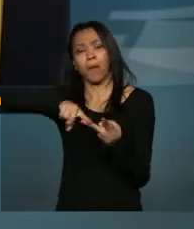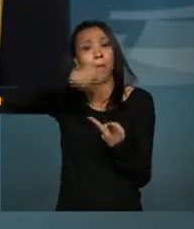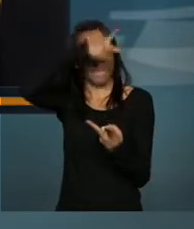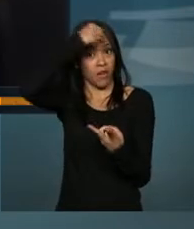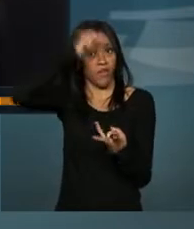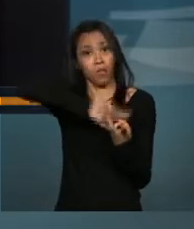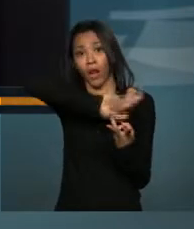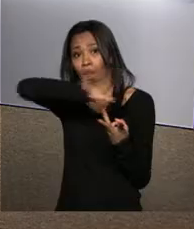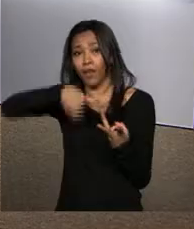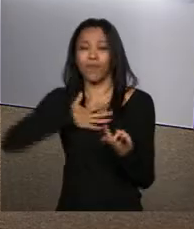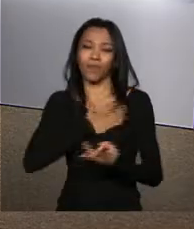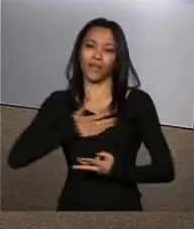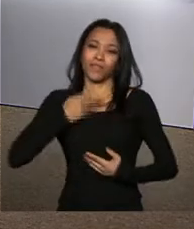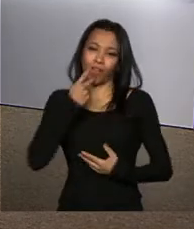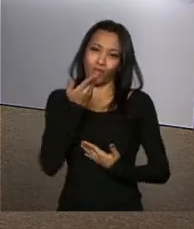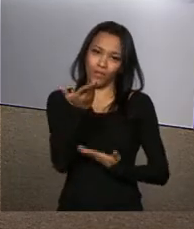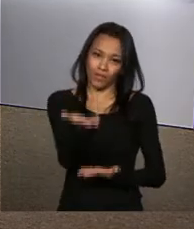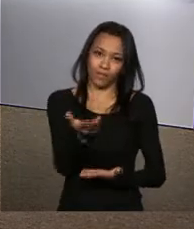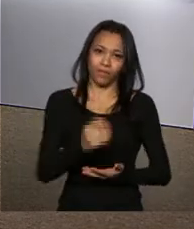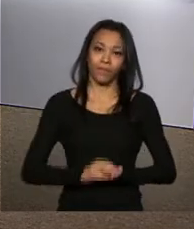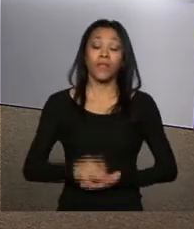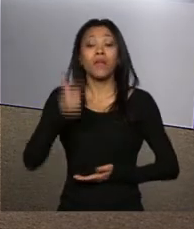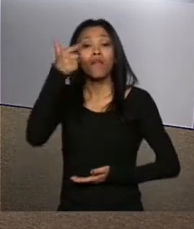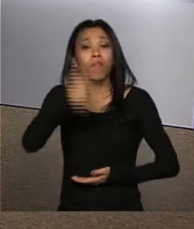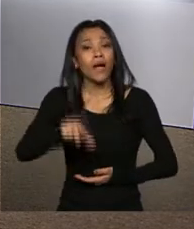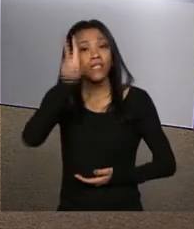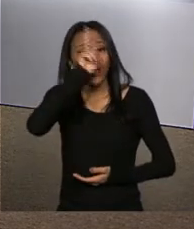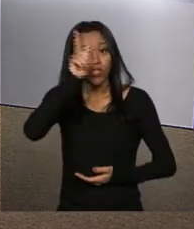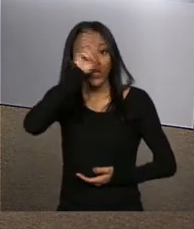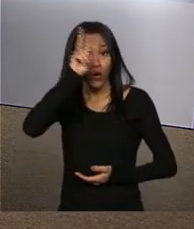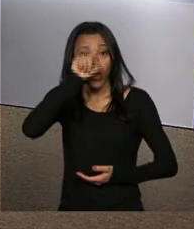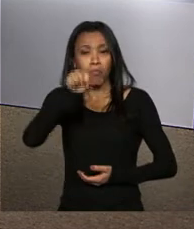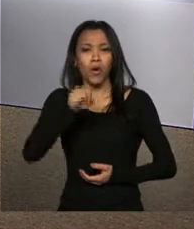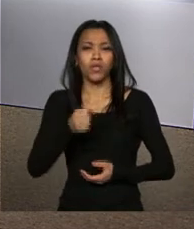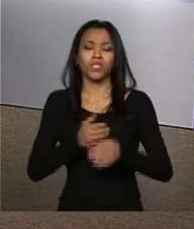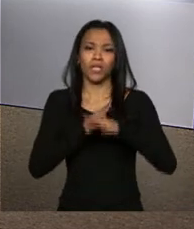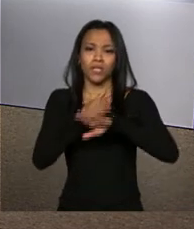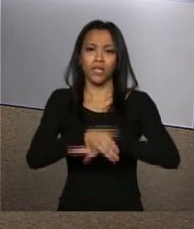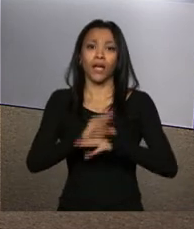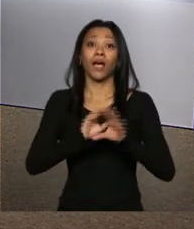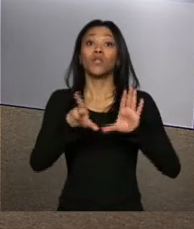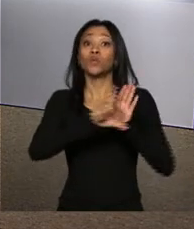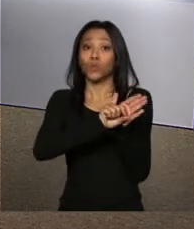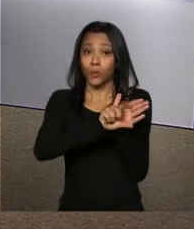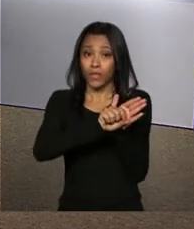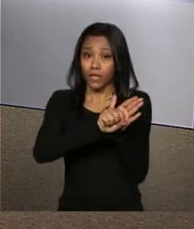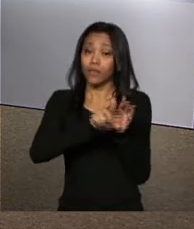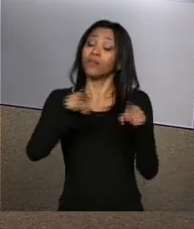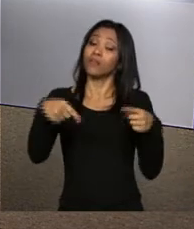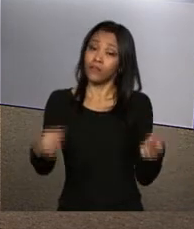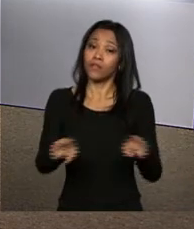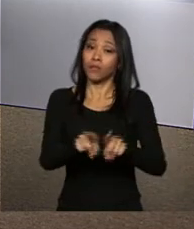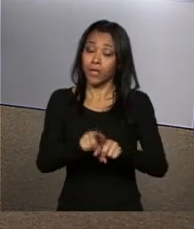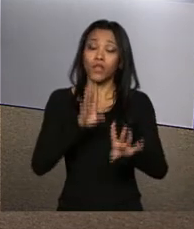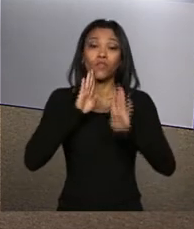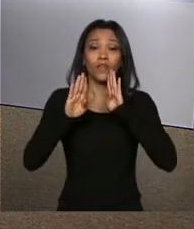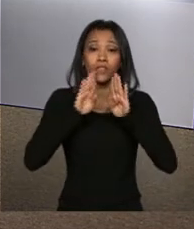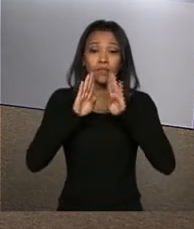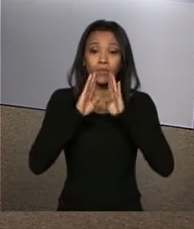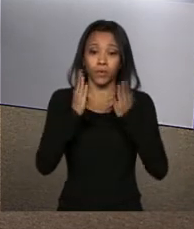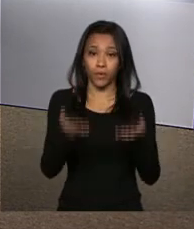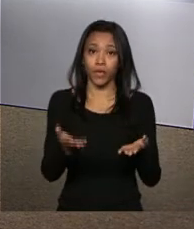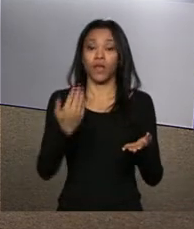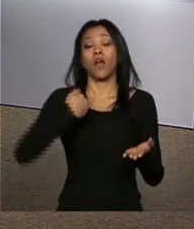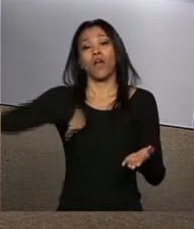prazer falar com você. Saiba mais sobre a história da tocha no nosso Twitter e também na nossa página no Facebook. E nós vamos voltar